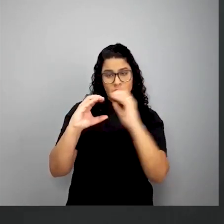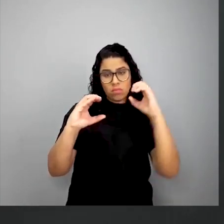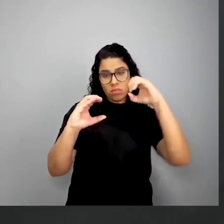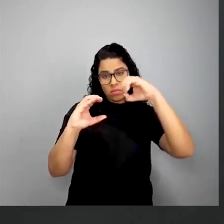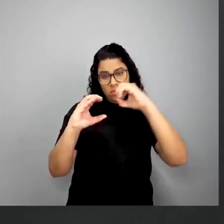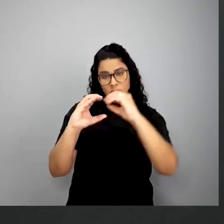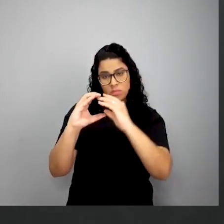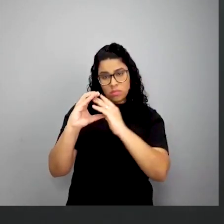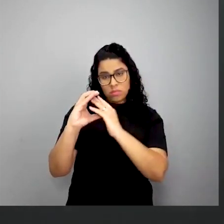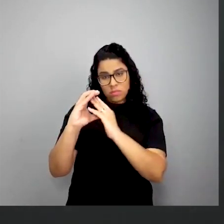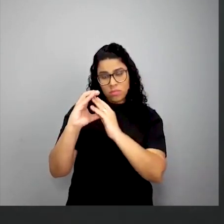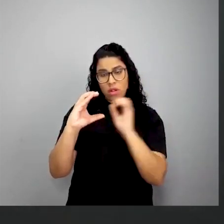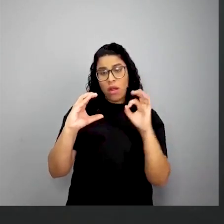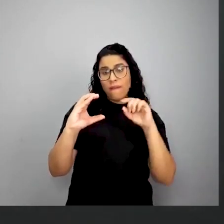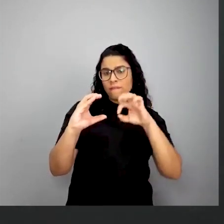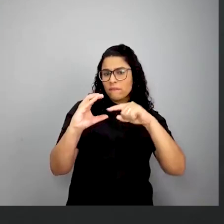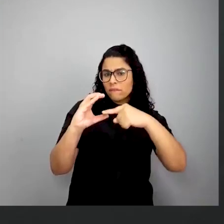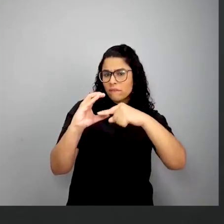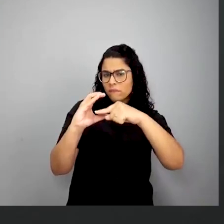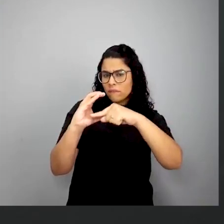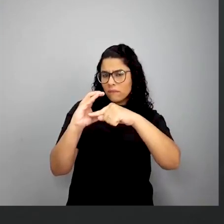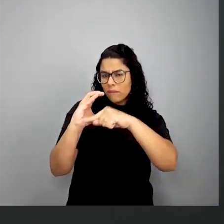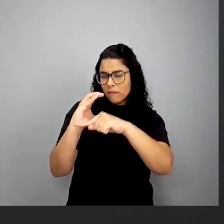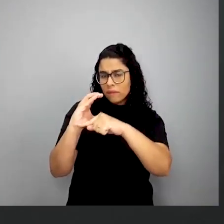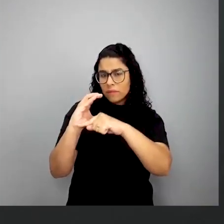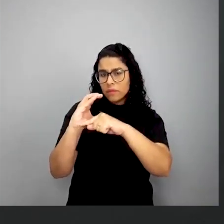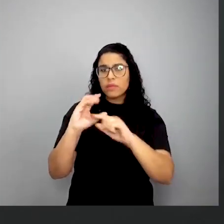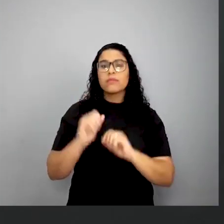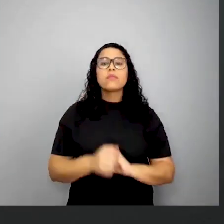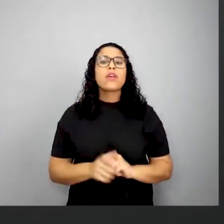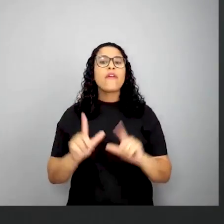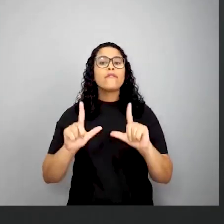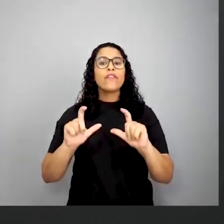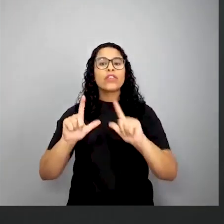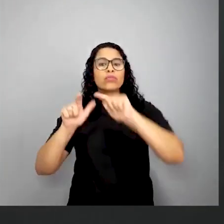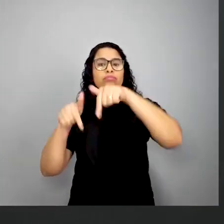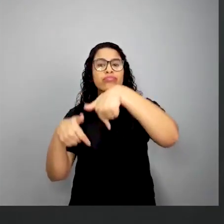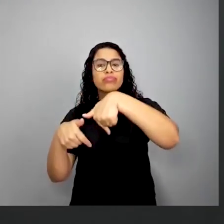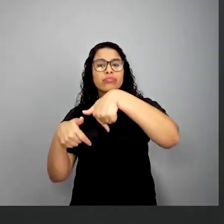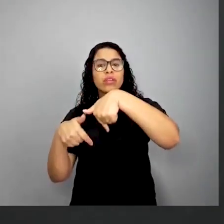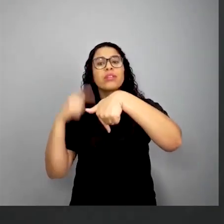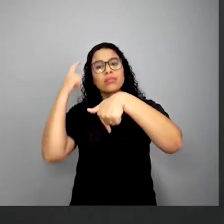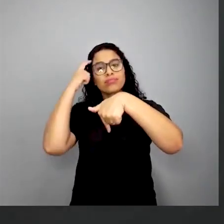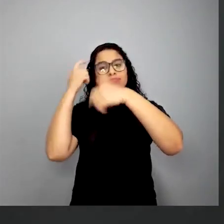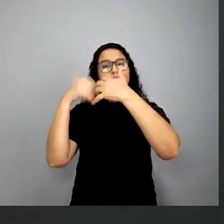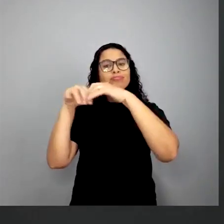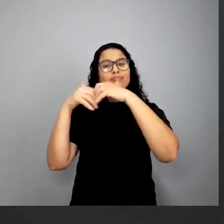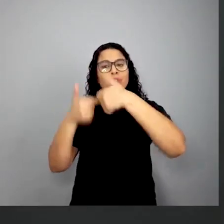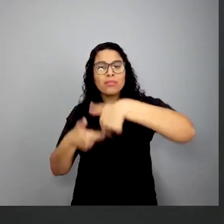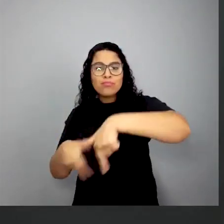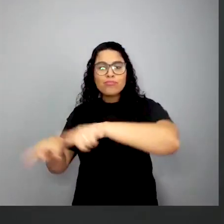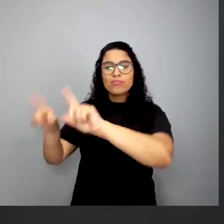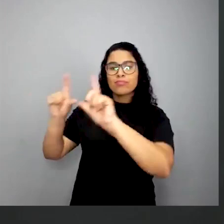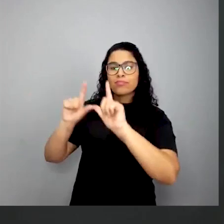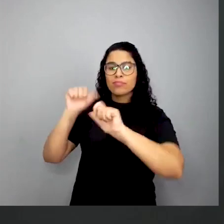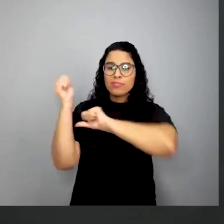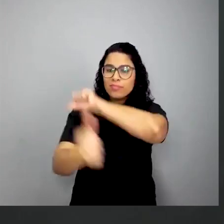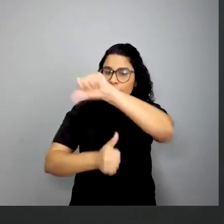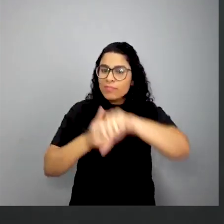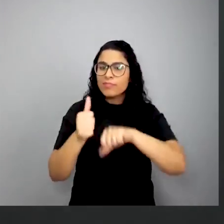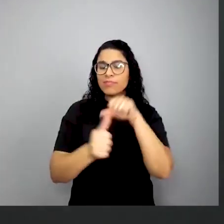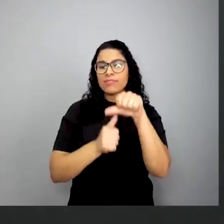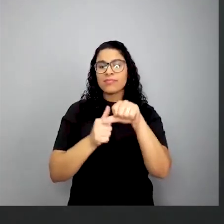e lá no fundo essa imagem ela é formada de forma invertida. E o nosso cérebro, né, a informação vai aqui pelo nervo óptico que está